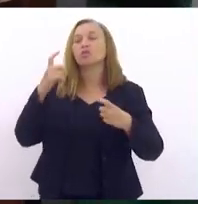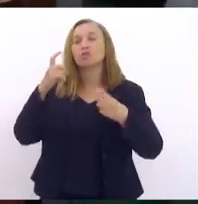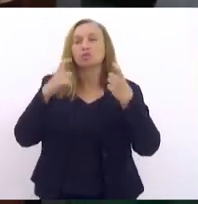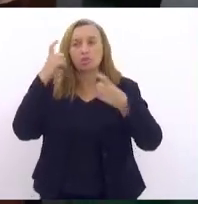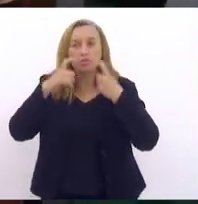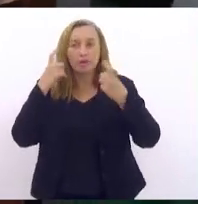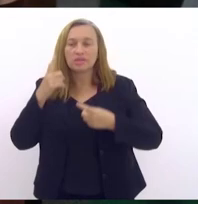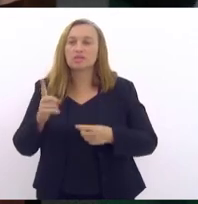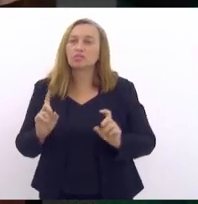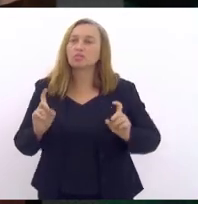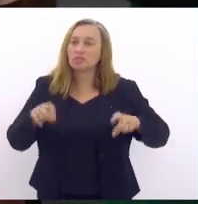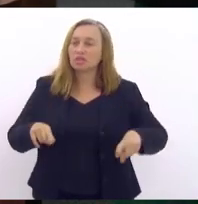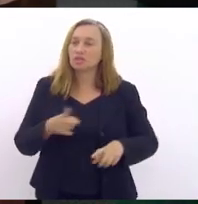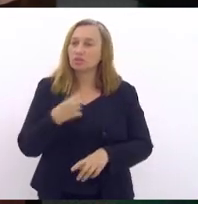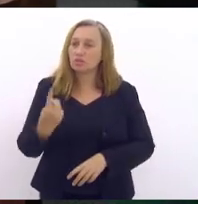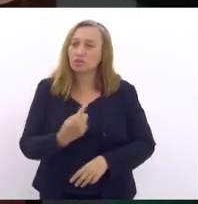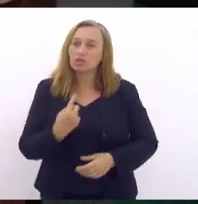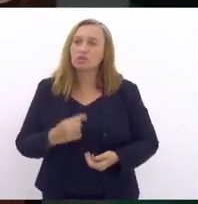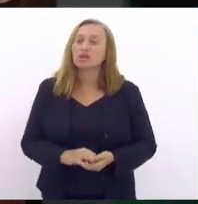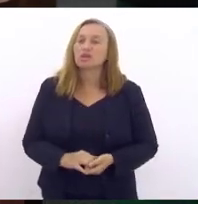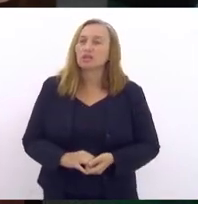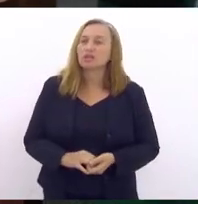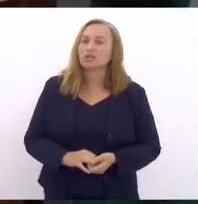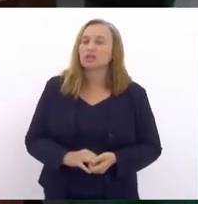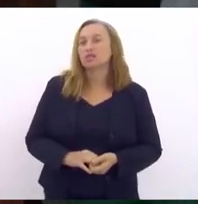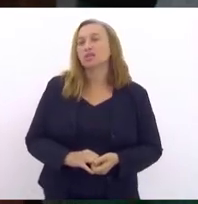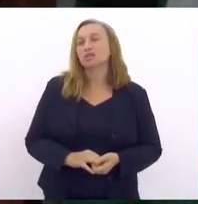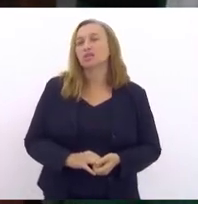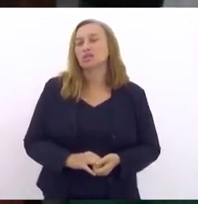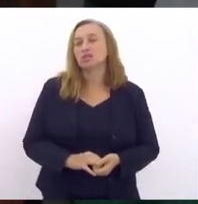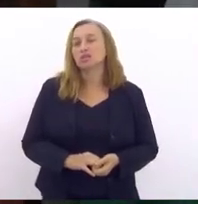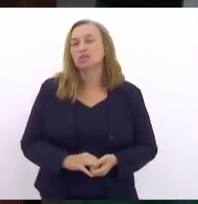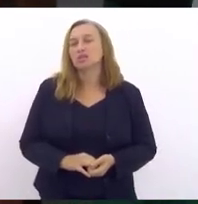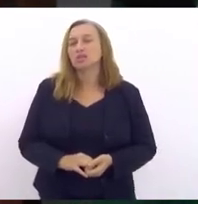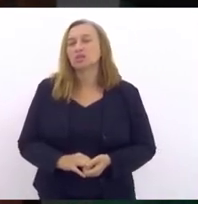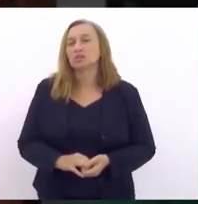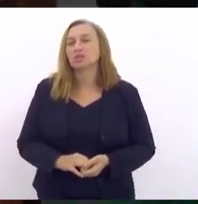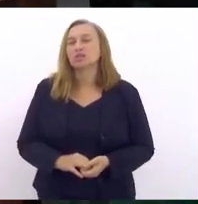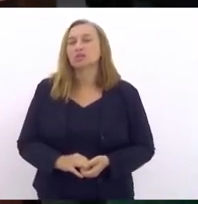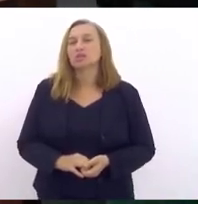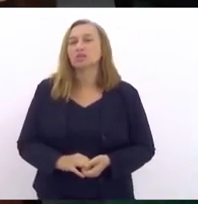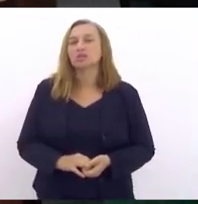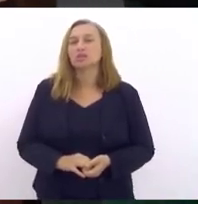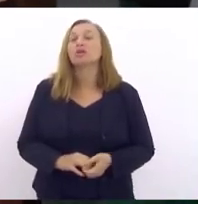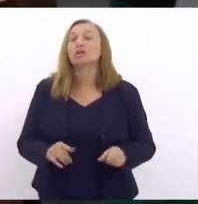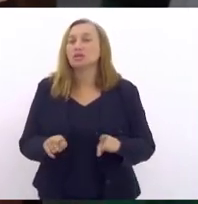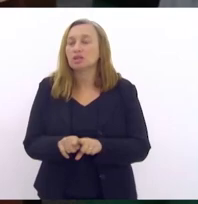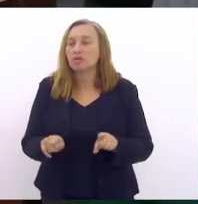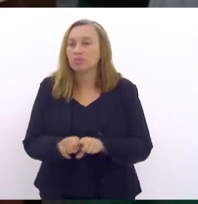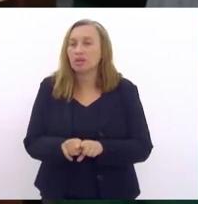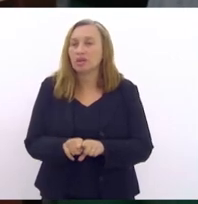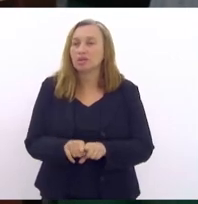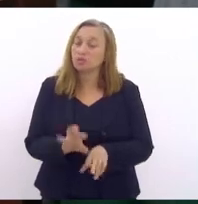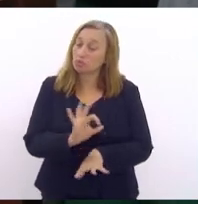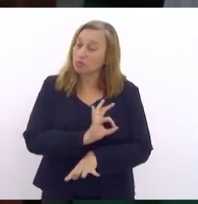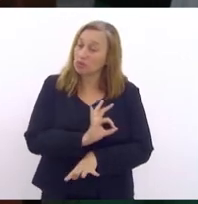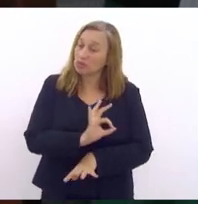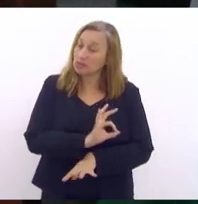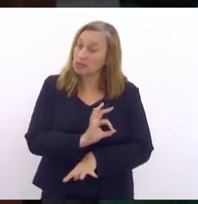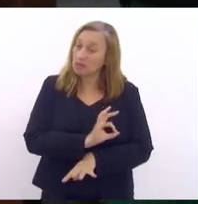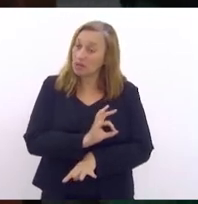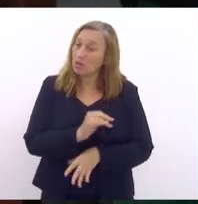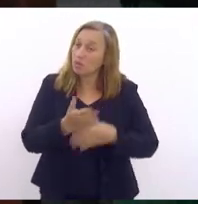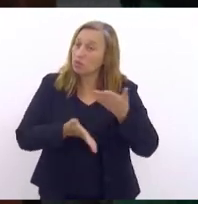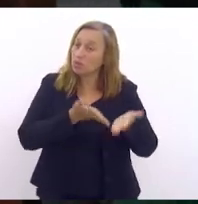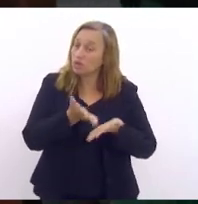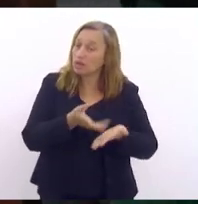mandato, é a questão da integridade física dos nossos agentes também, que muito pouco, Márcio Galberto e a deputada